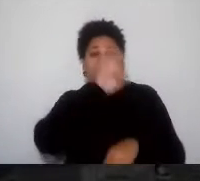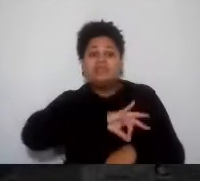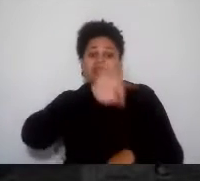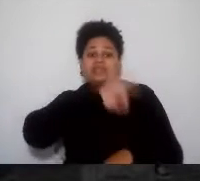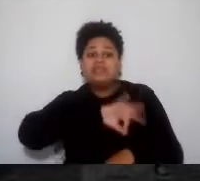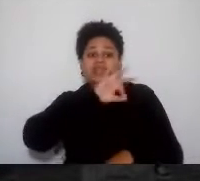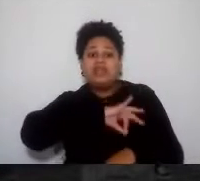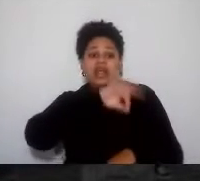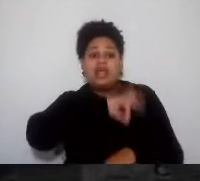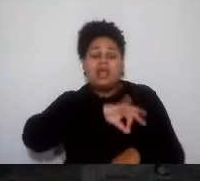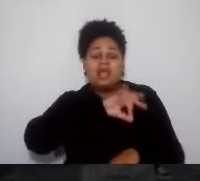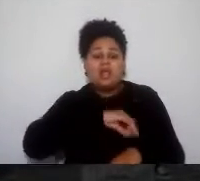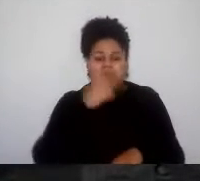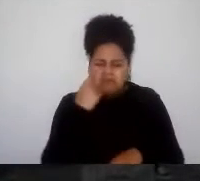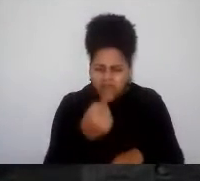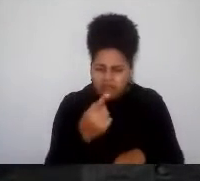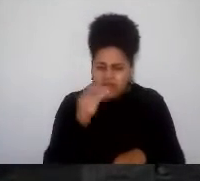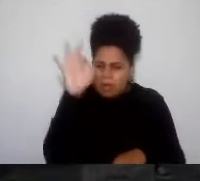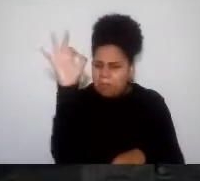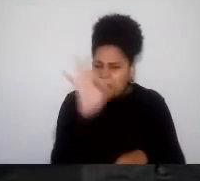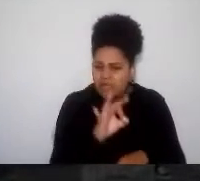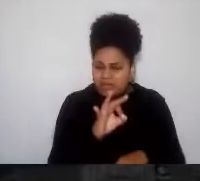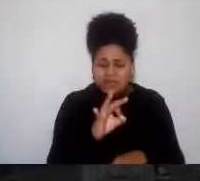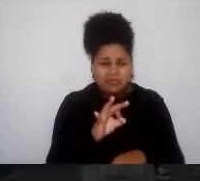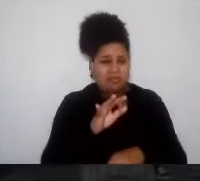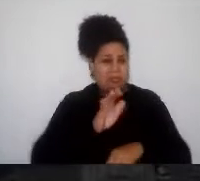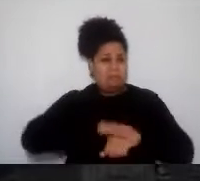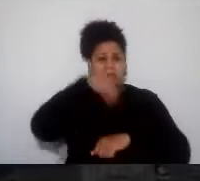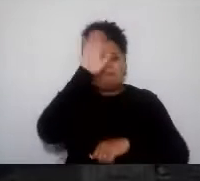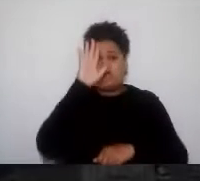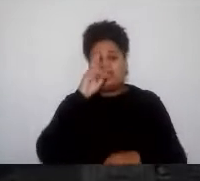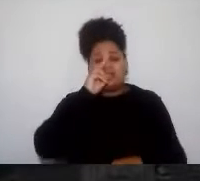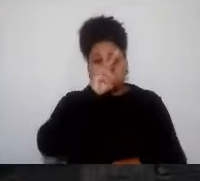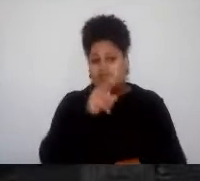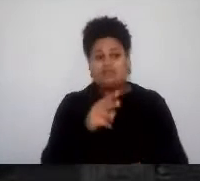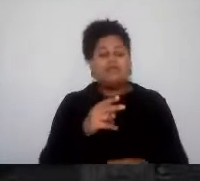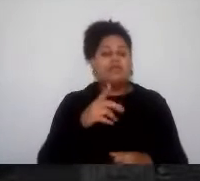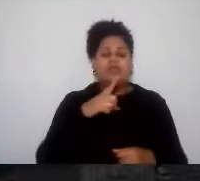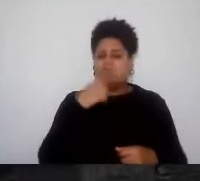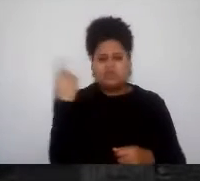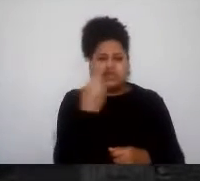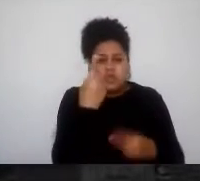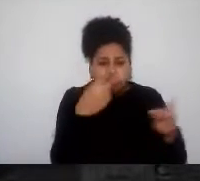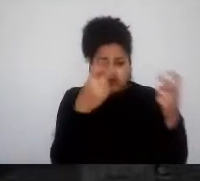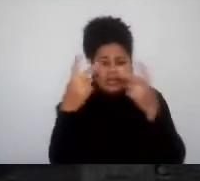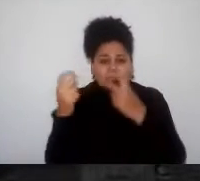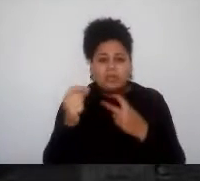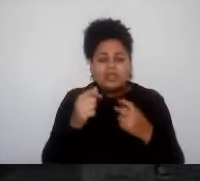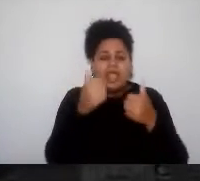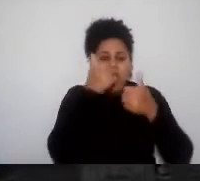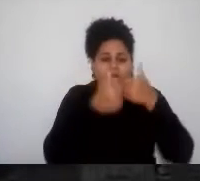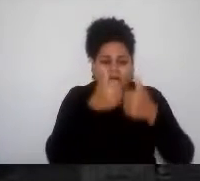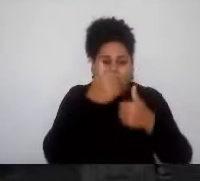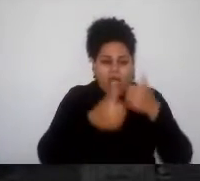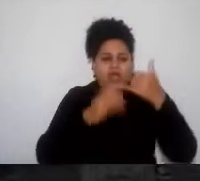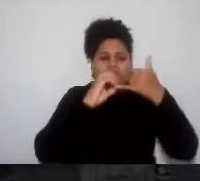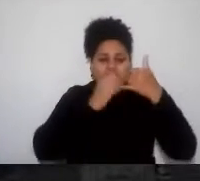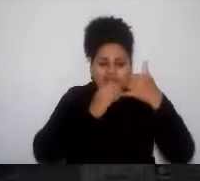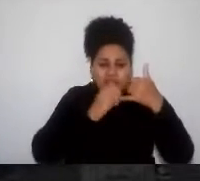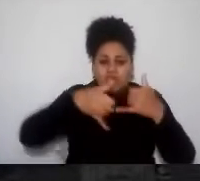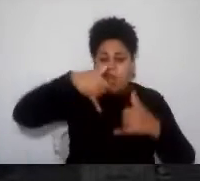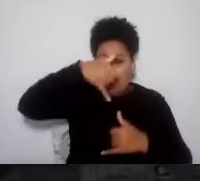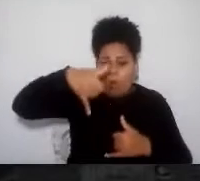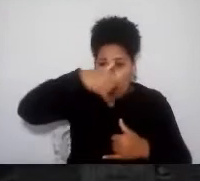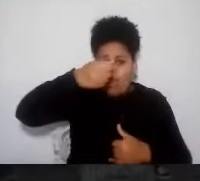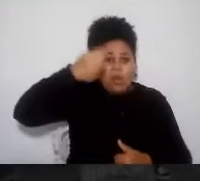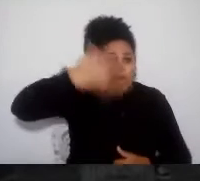esse percentual de uma inflação, né? Nós vemos aí o arroz, feijão, óleo, coisas necessárias que o peso que tem. Nós